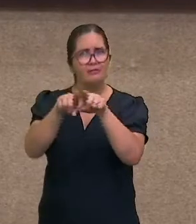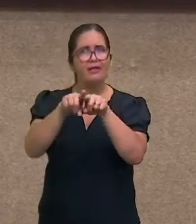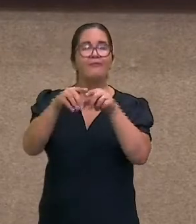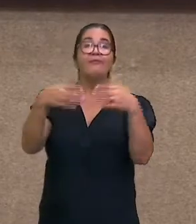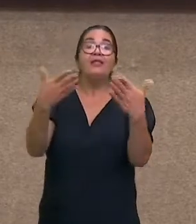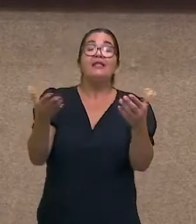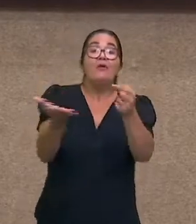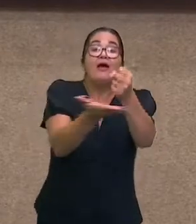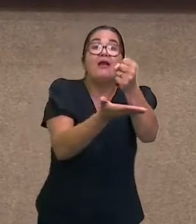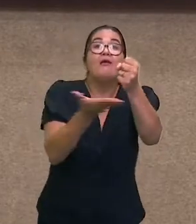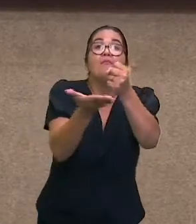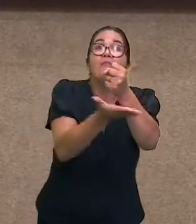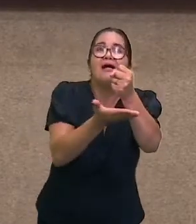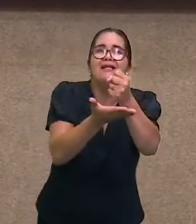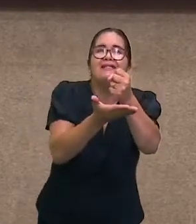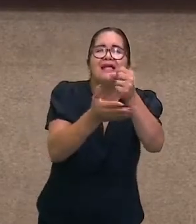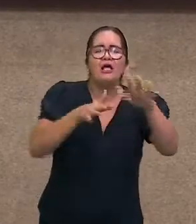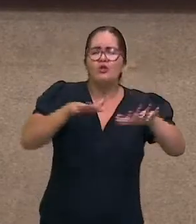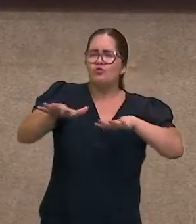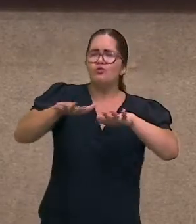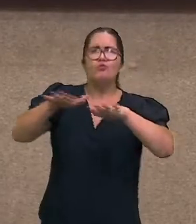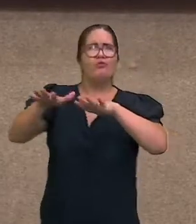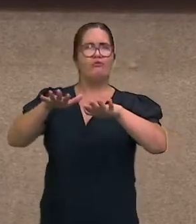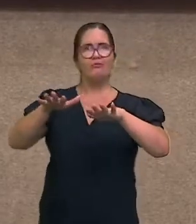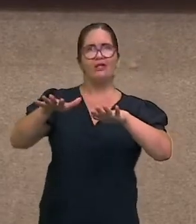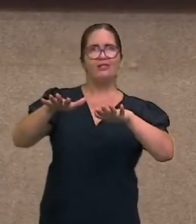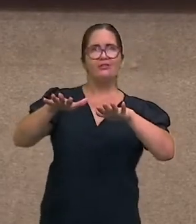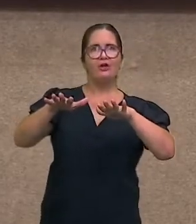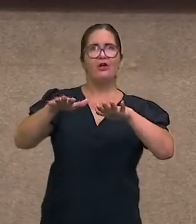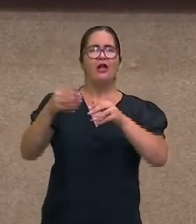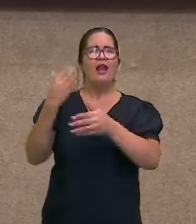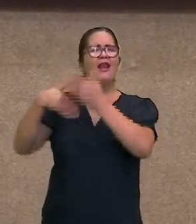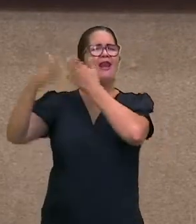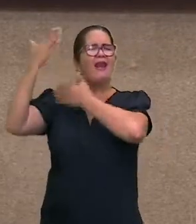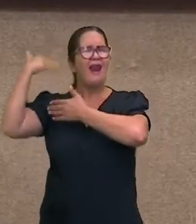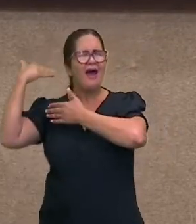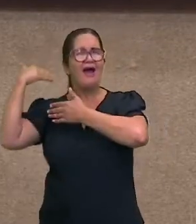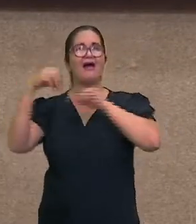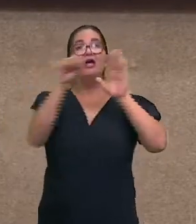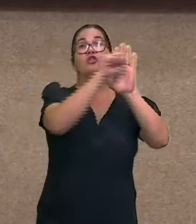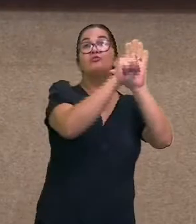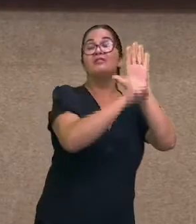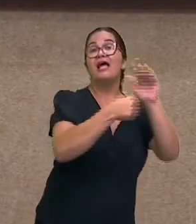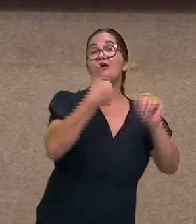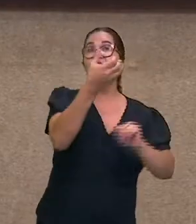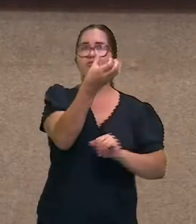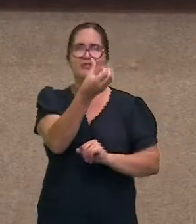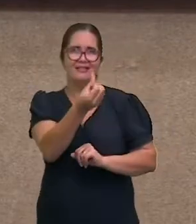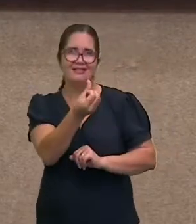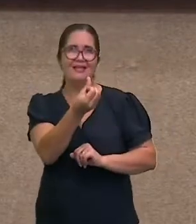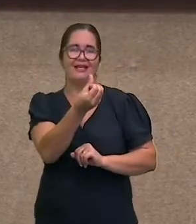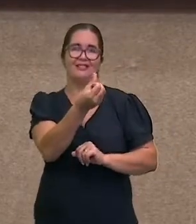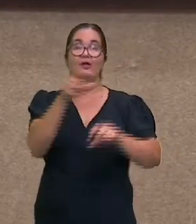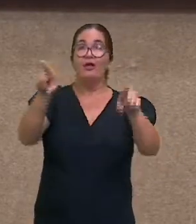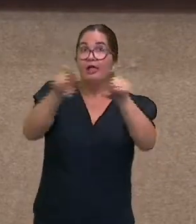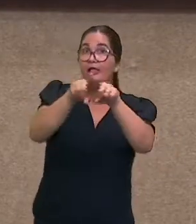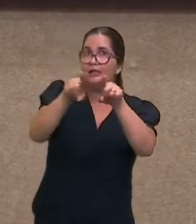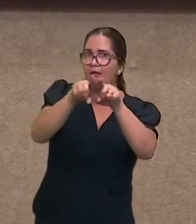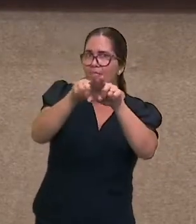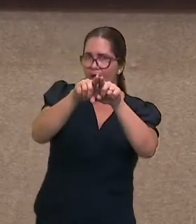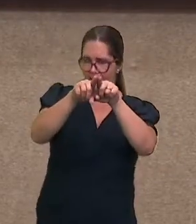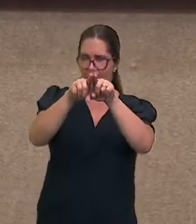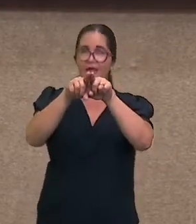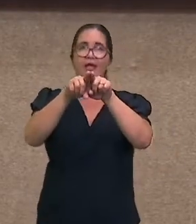as bases do movimento, ainda no século XVI, influenciadas pelas transformações